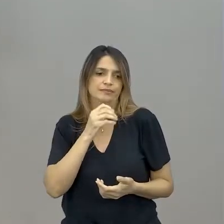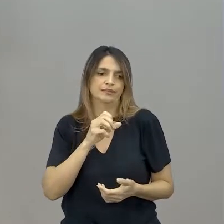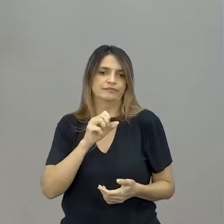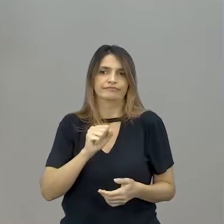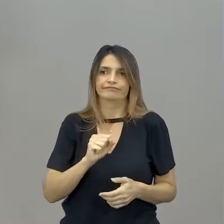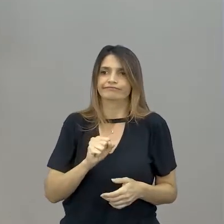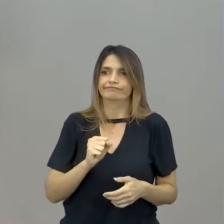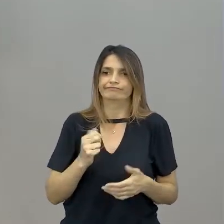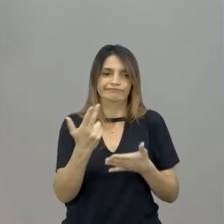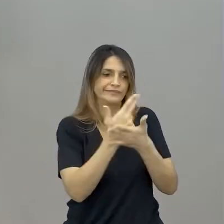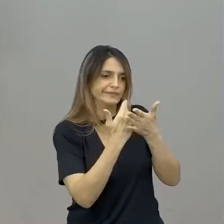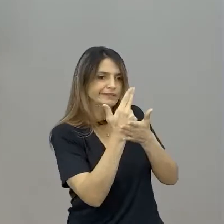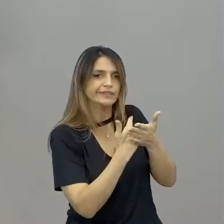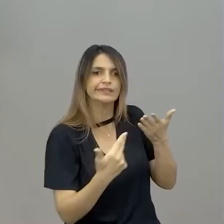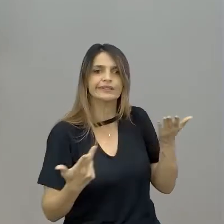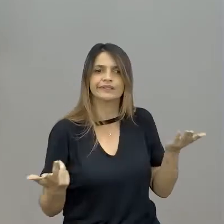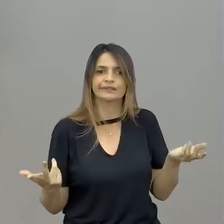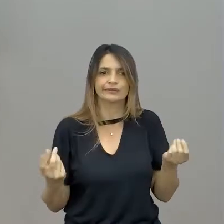ou até